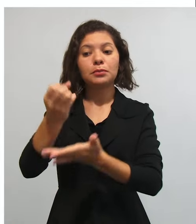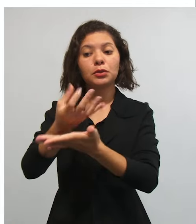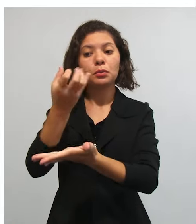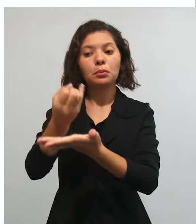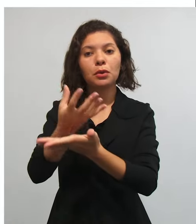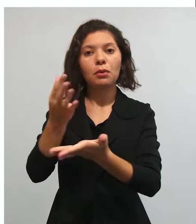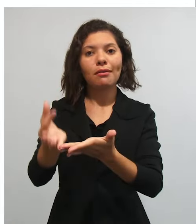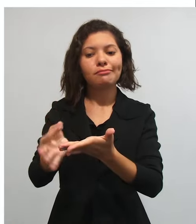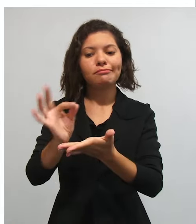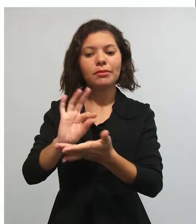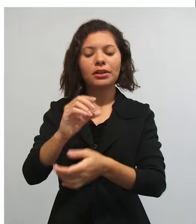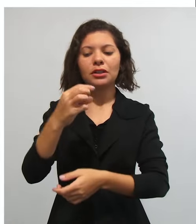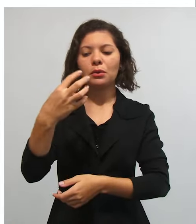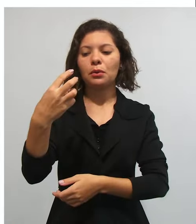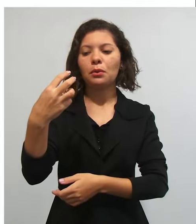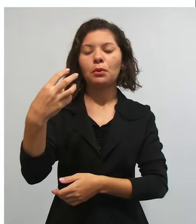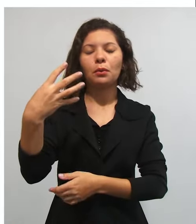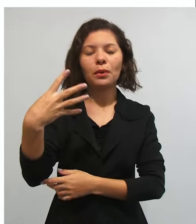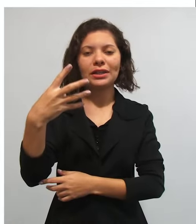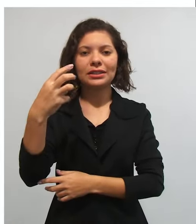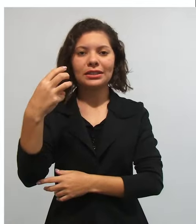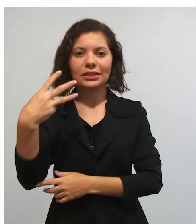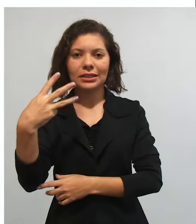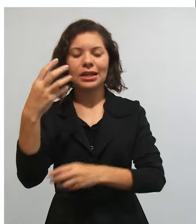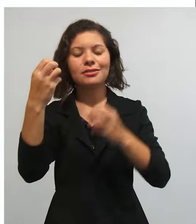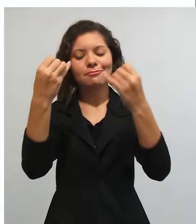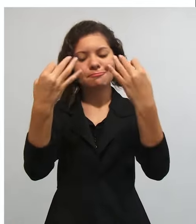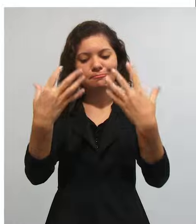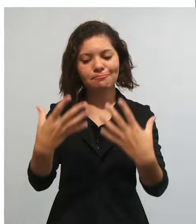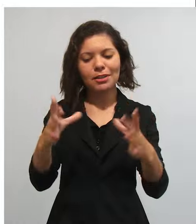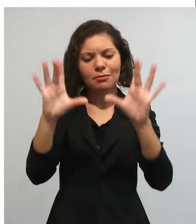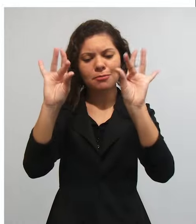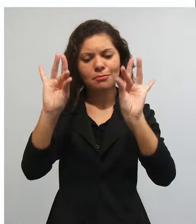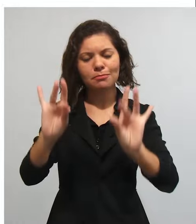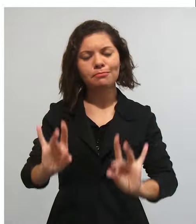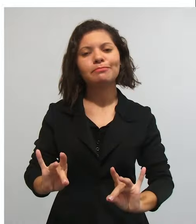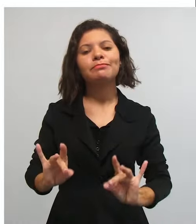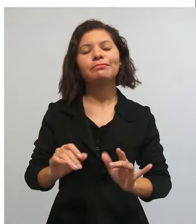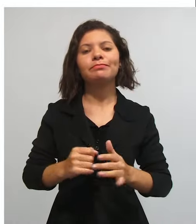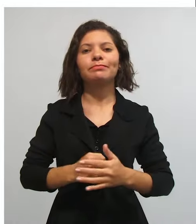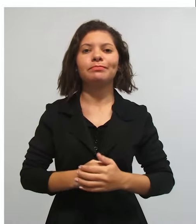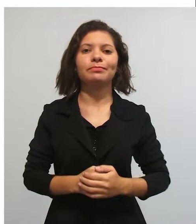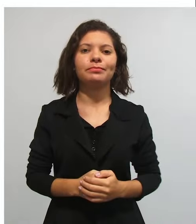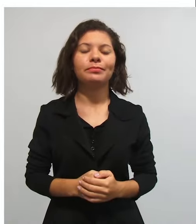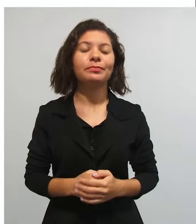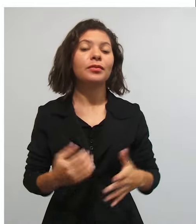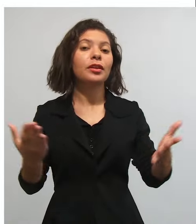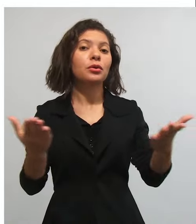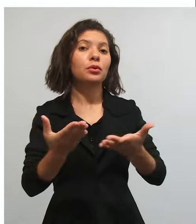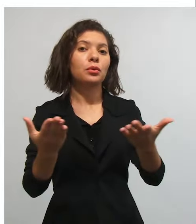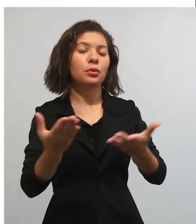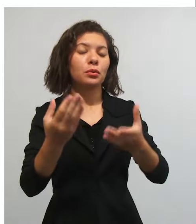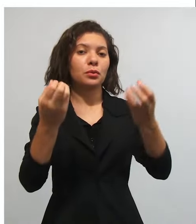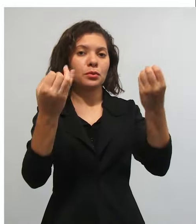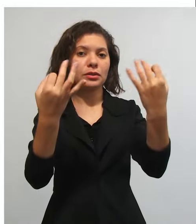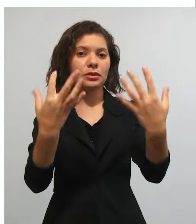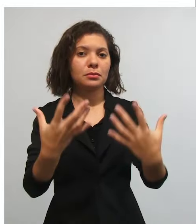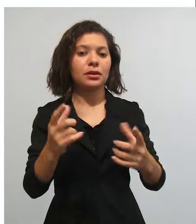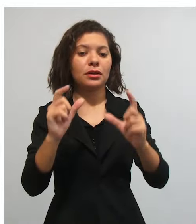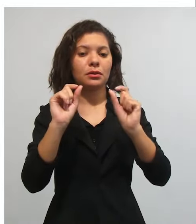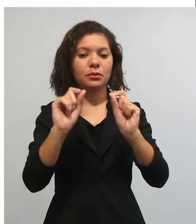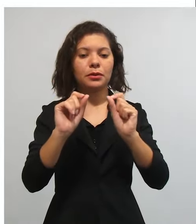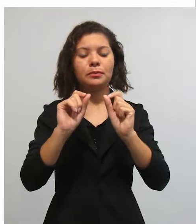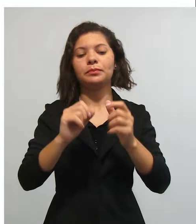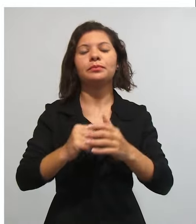todos os detalhamentos, certo? Agora, a gente vai falar um pouquinho do